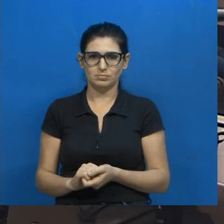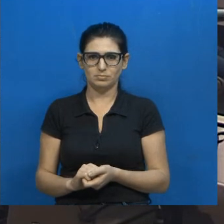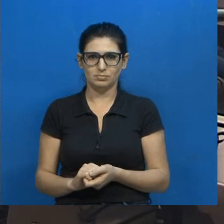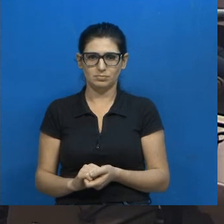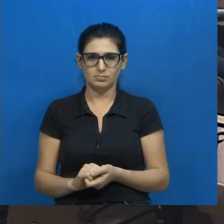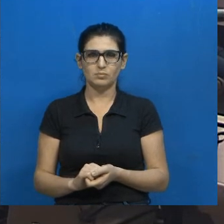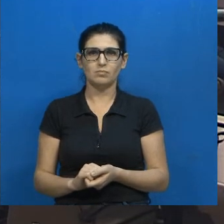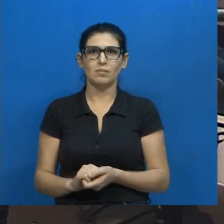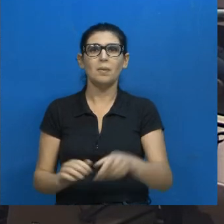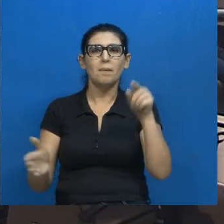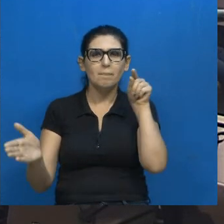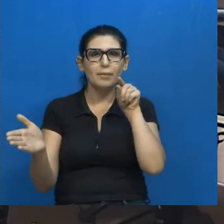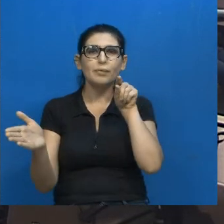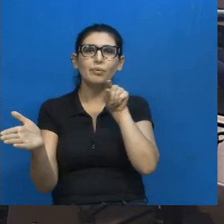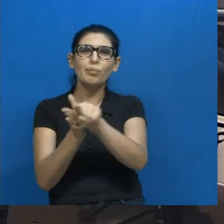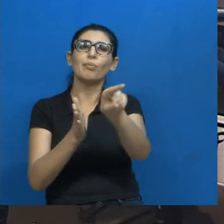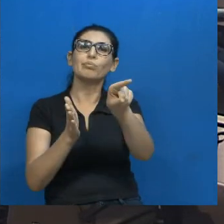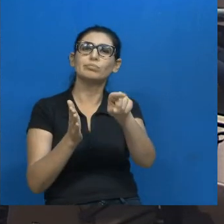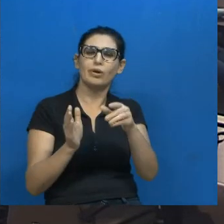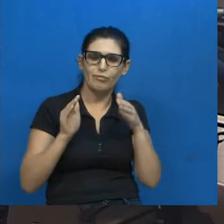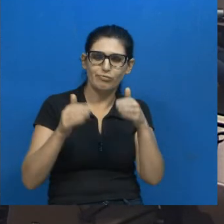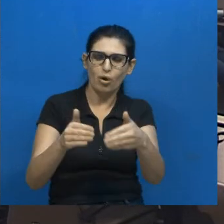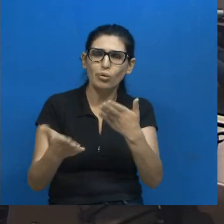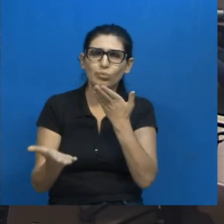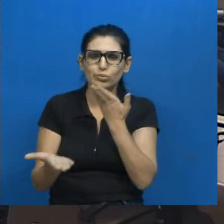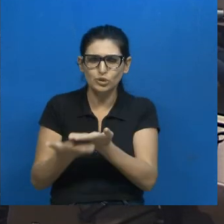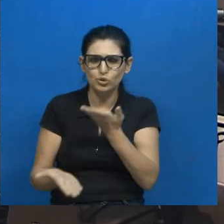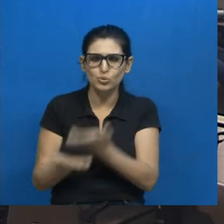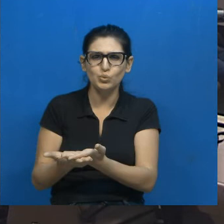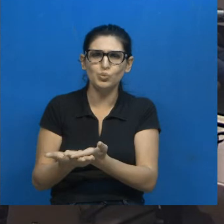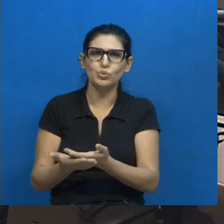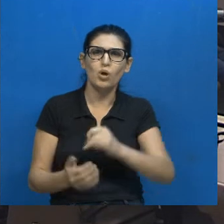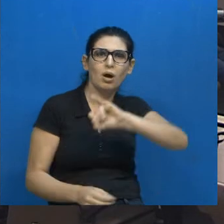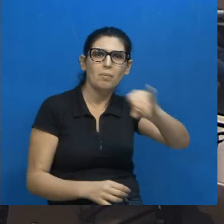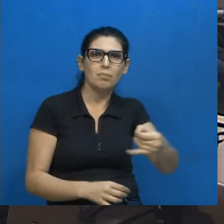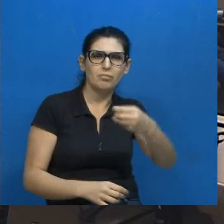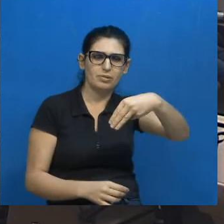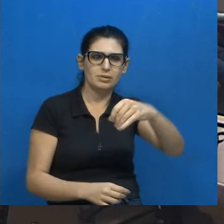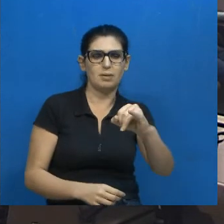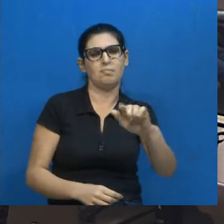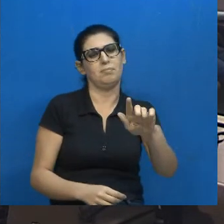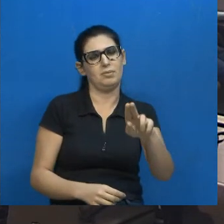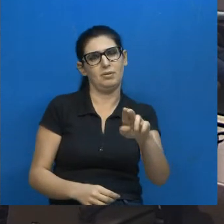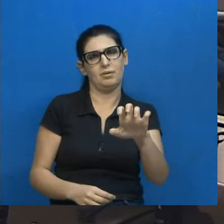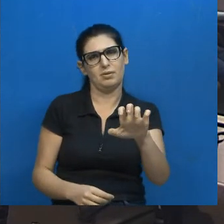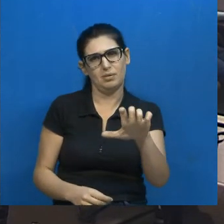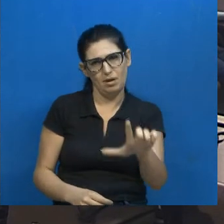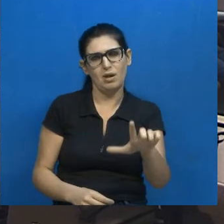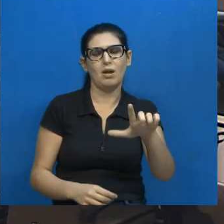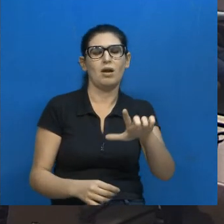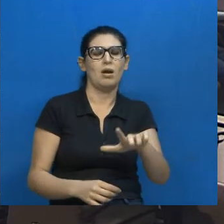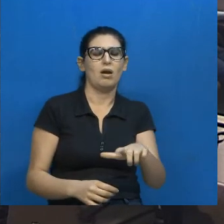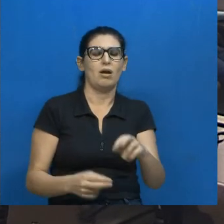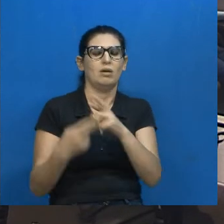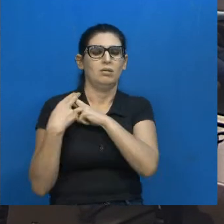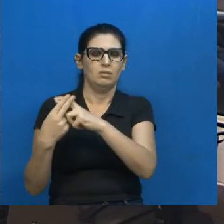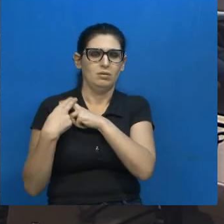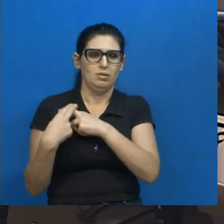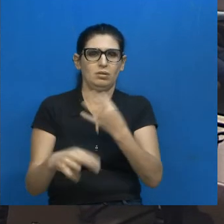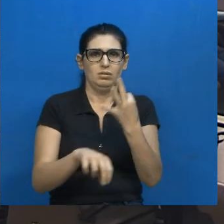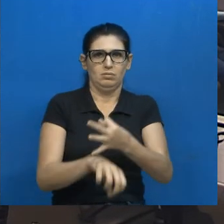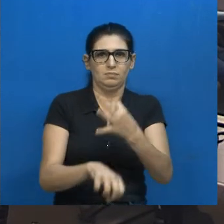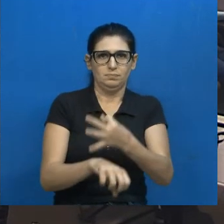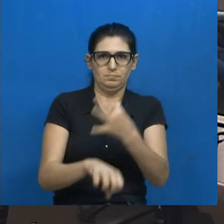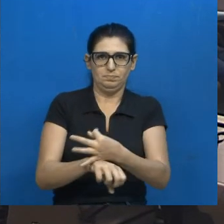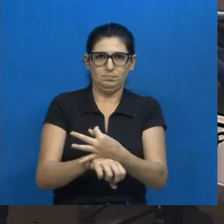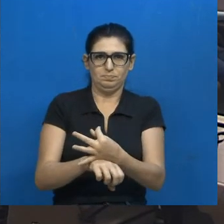Mais alguma pergunta referente ao estudo? Aproveitar aqui o Miguel, que é o responsável técnico da análise que foi